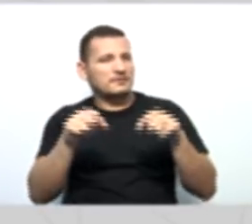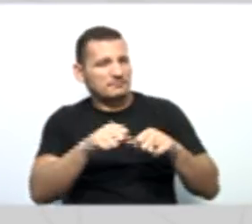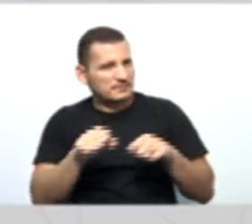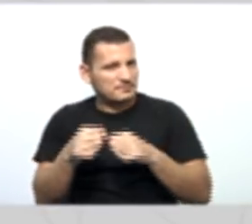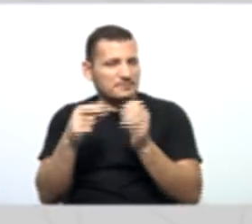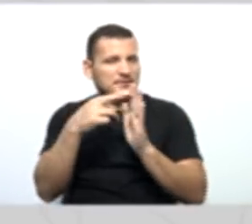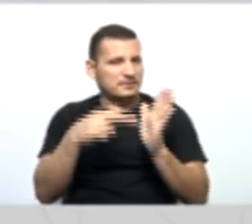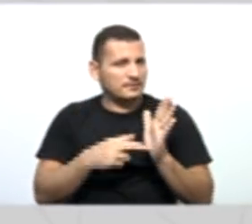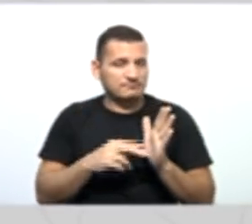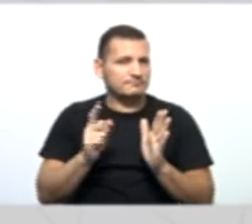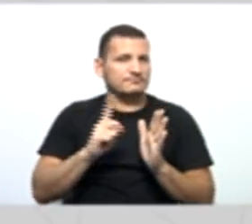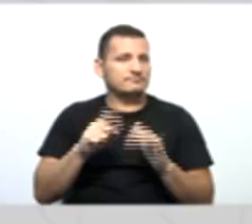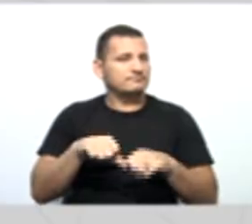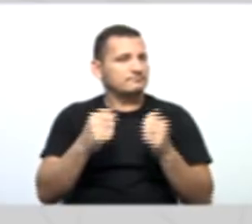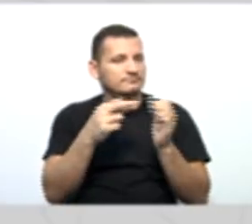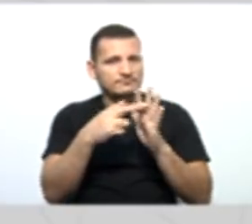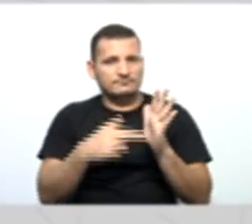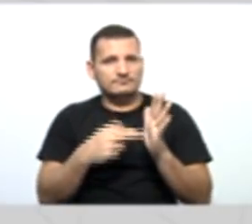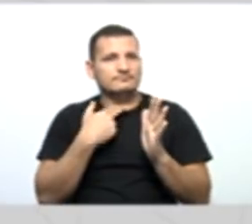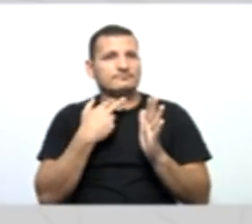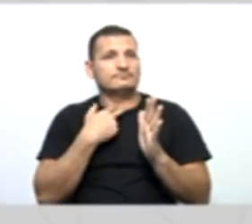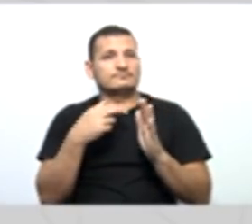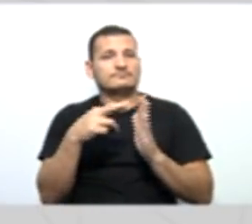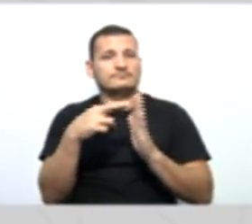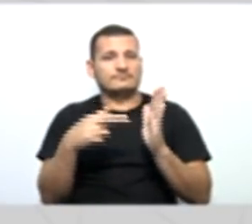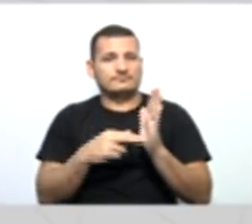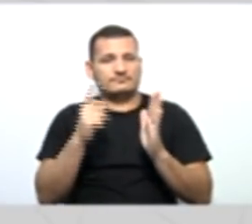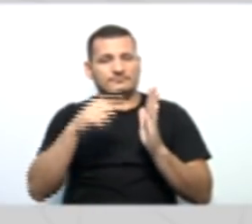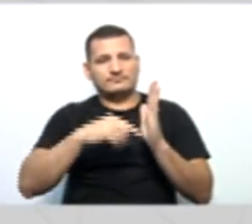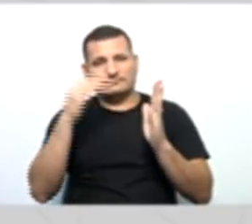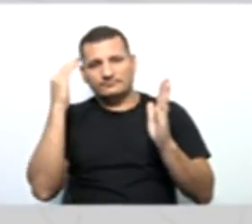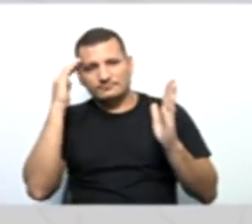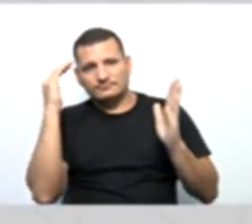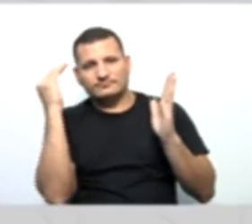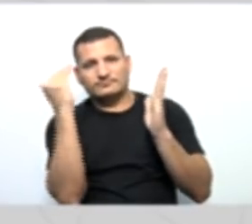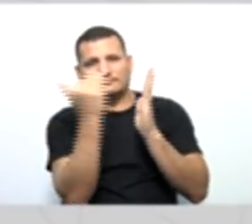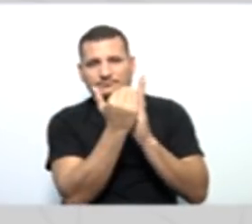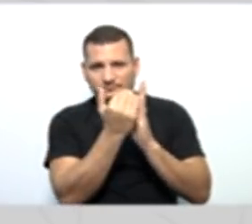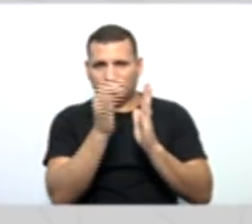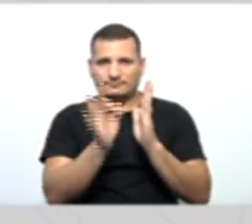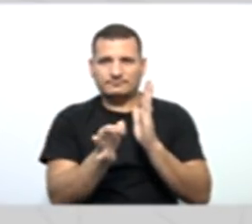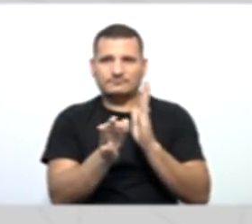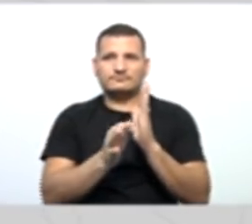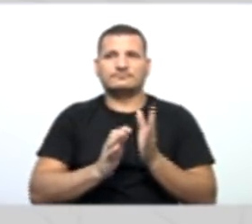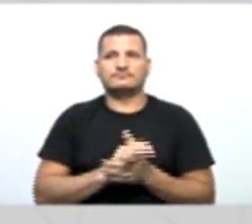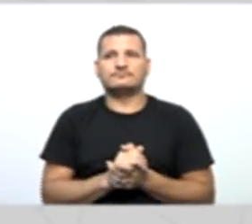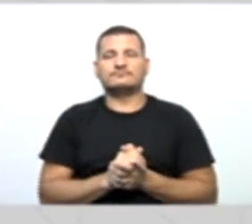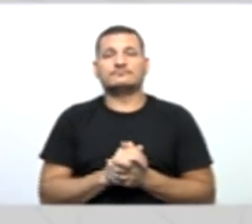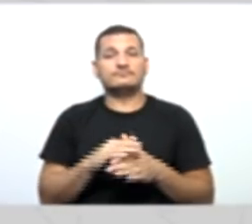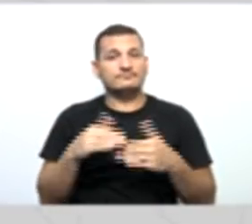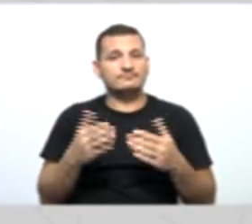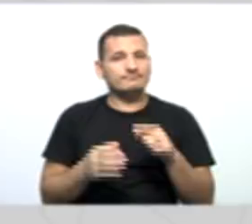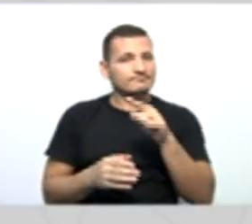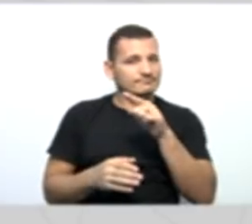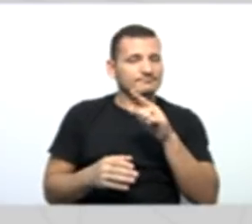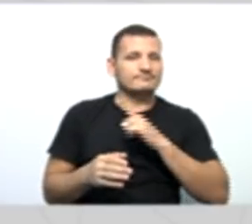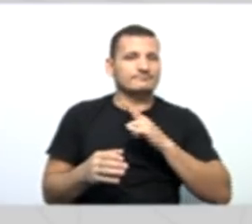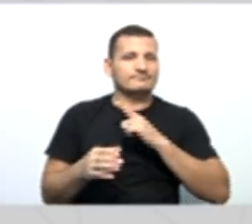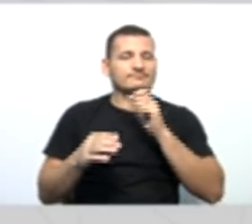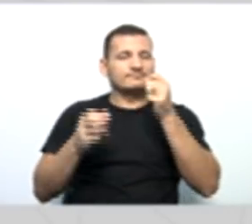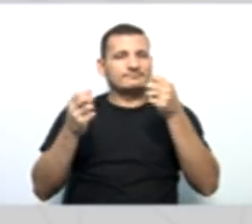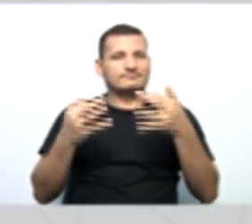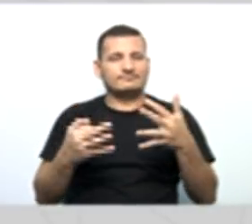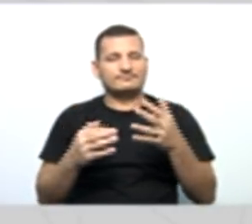essas regras. Não, não tem que quebrar regra não. Regras são feitas para serem cumpridas, beleza? Então ali tá dizendo, olha, cumprir